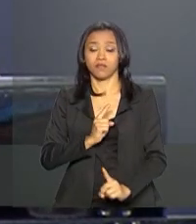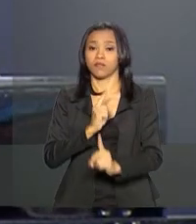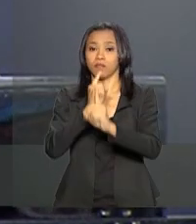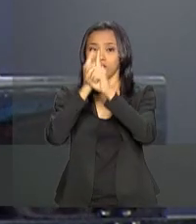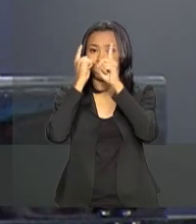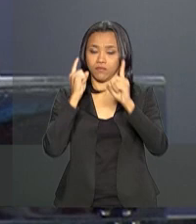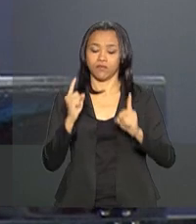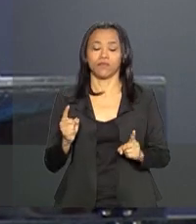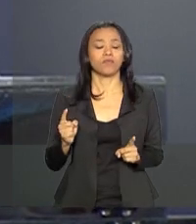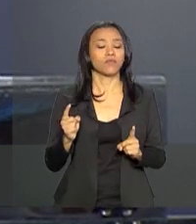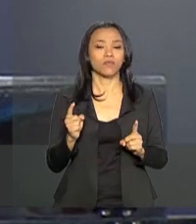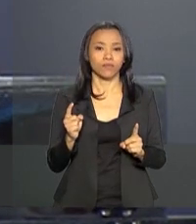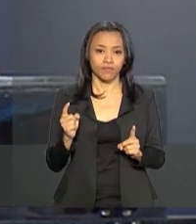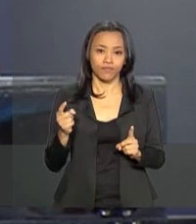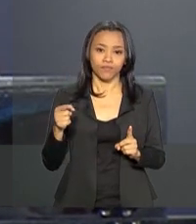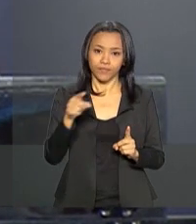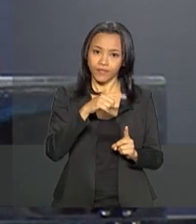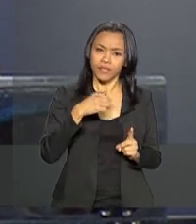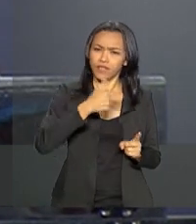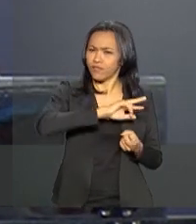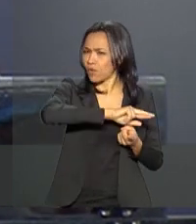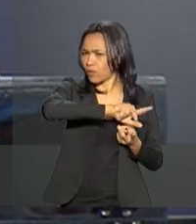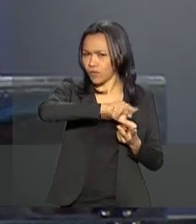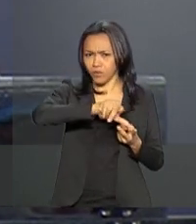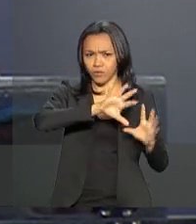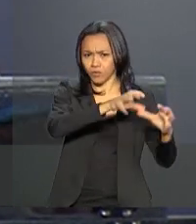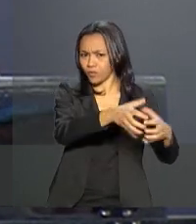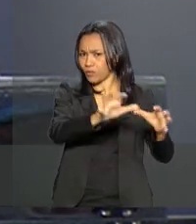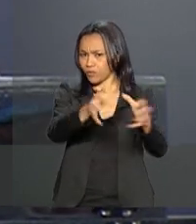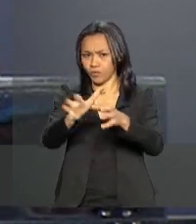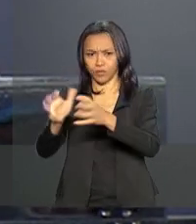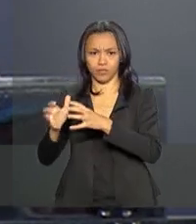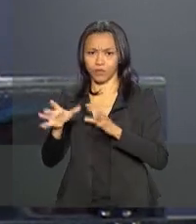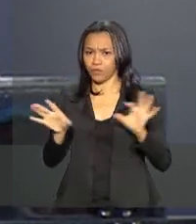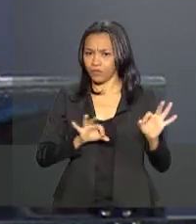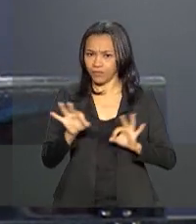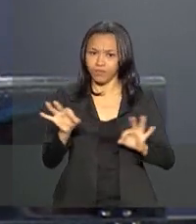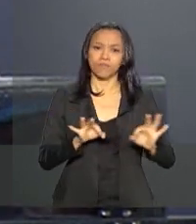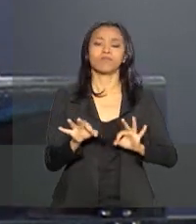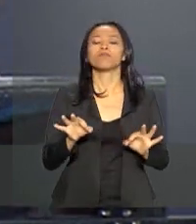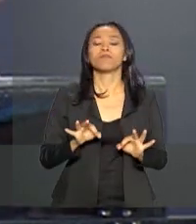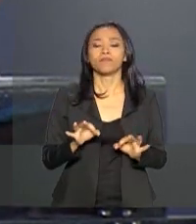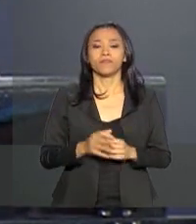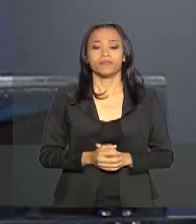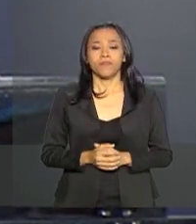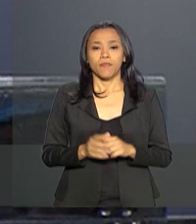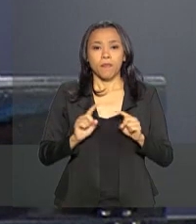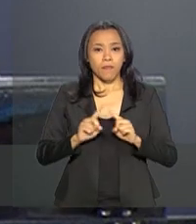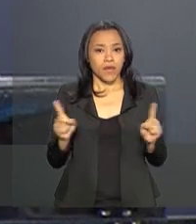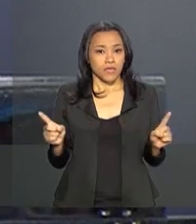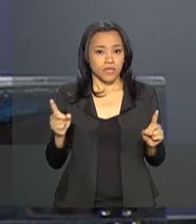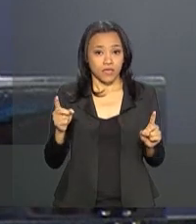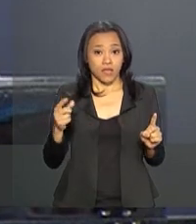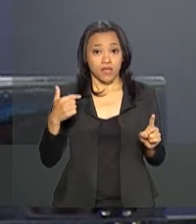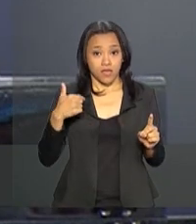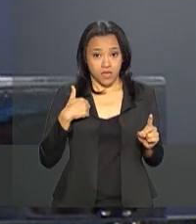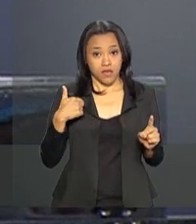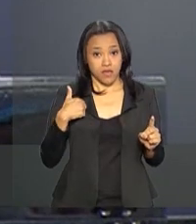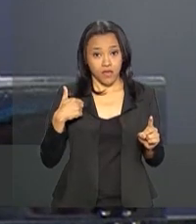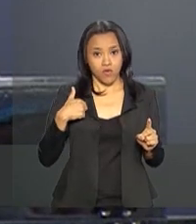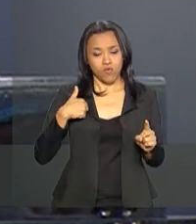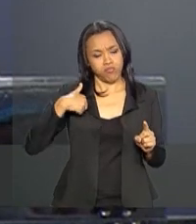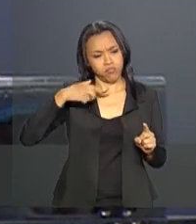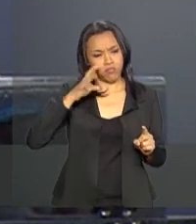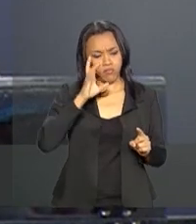encontro ao lado da FenaBrave e tantos outros, não é? Mas dizia eu, enquanto eu passava